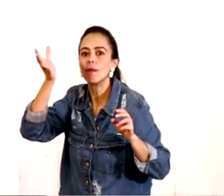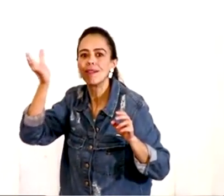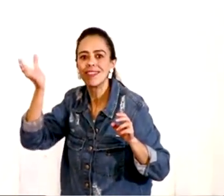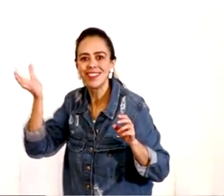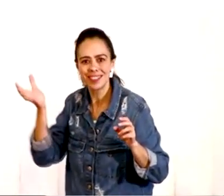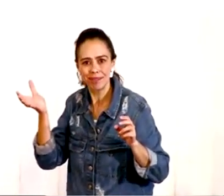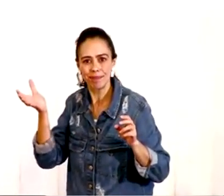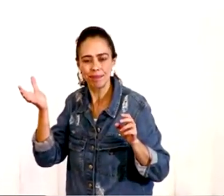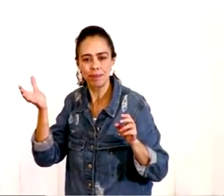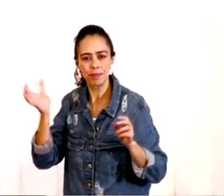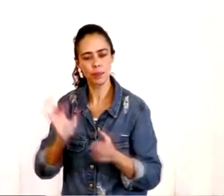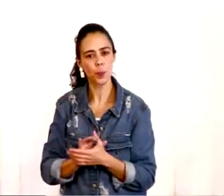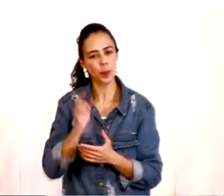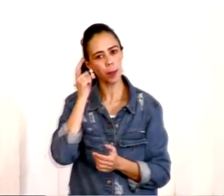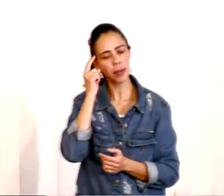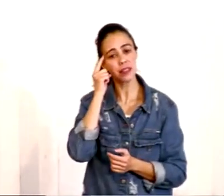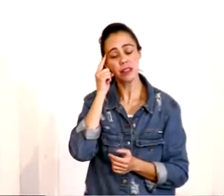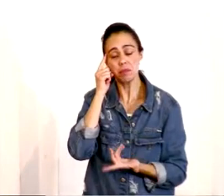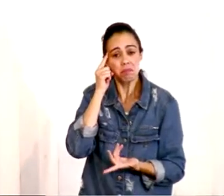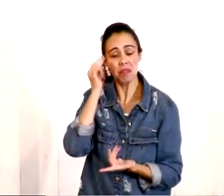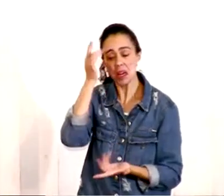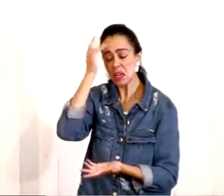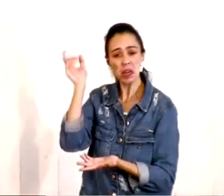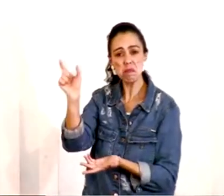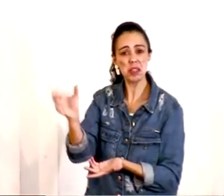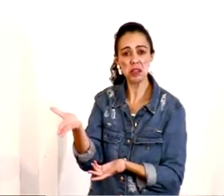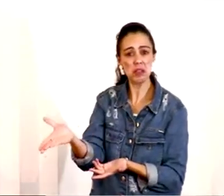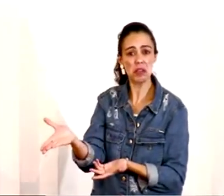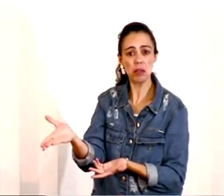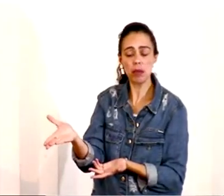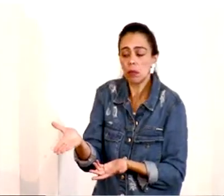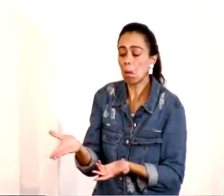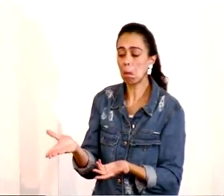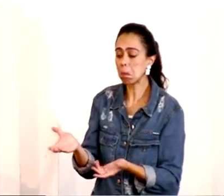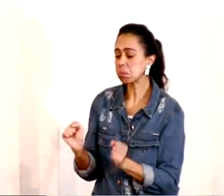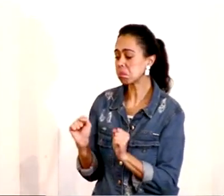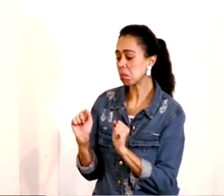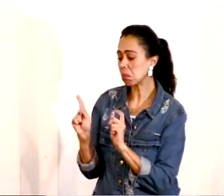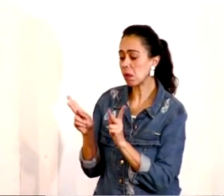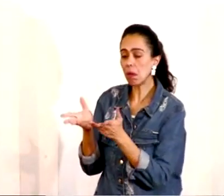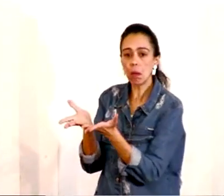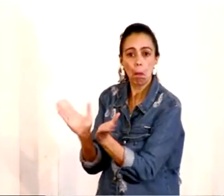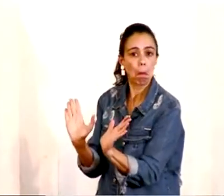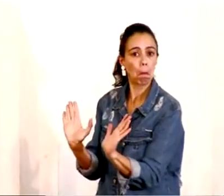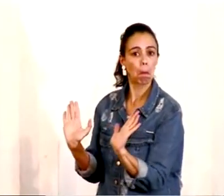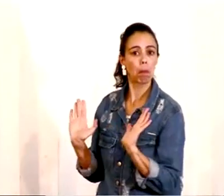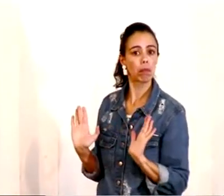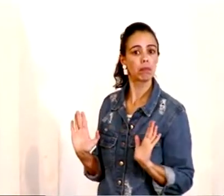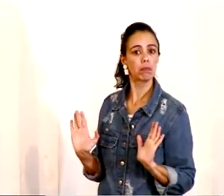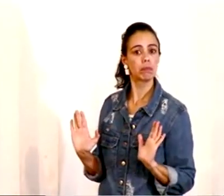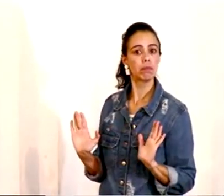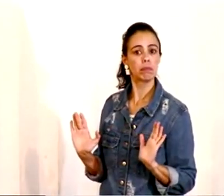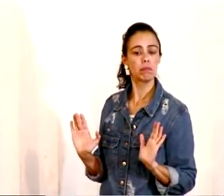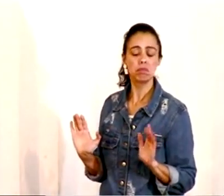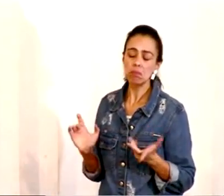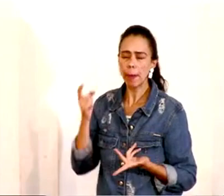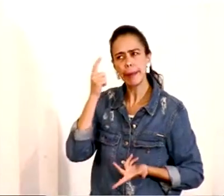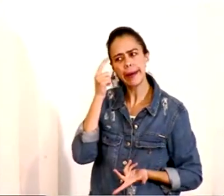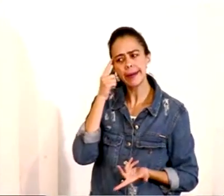era alguém sem expressão. Abel era uma pessoa, talvez uma